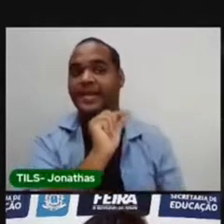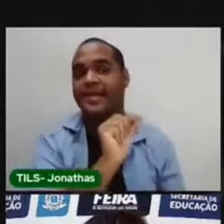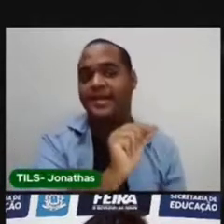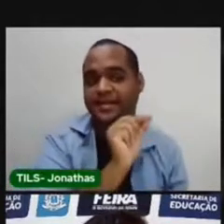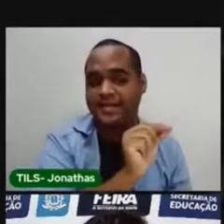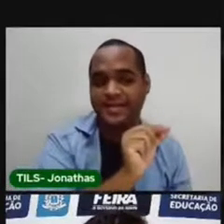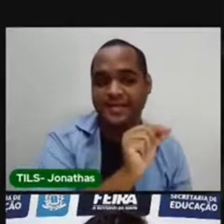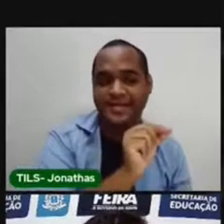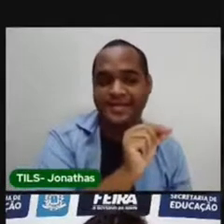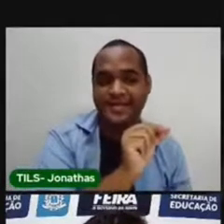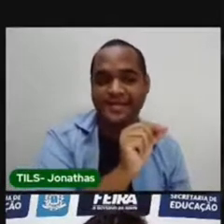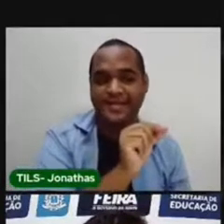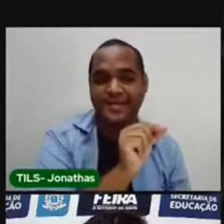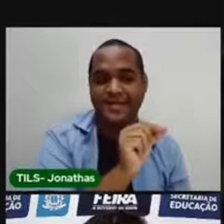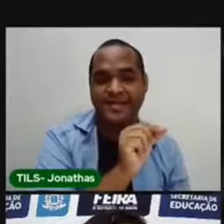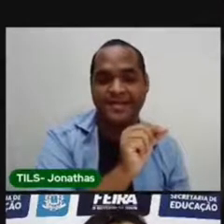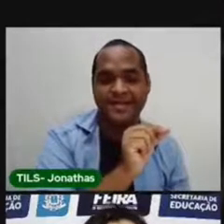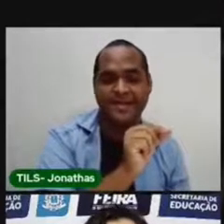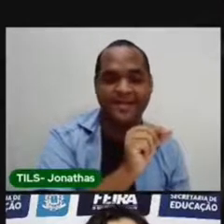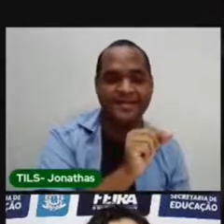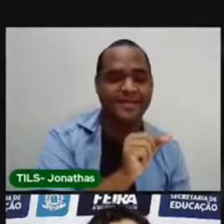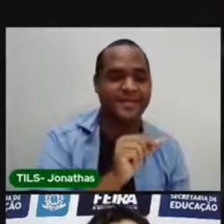a...